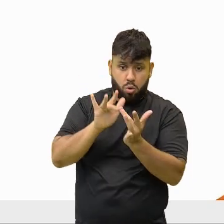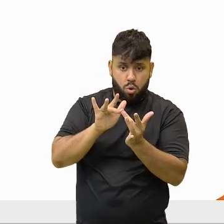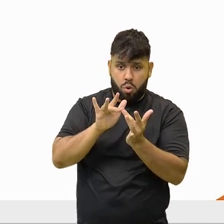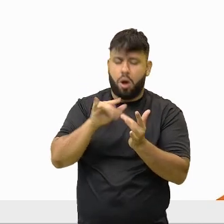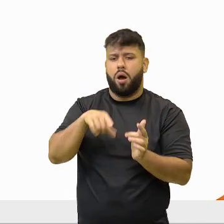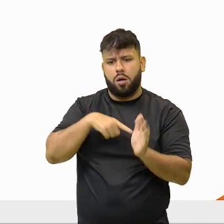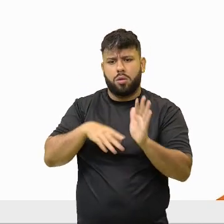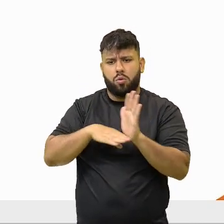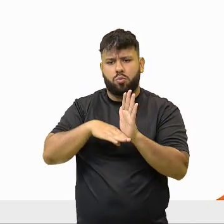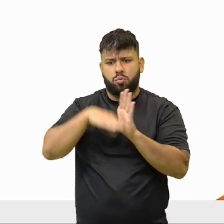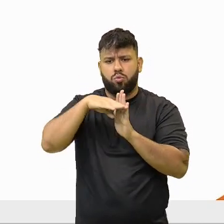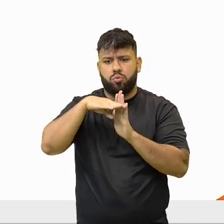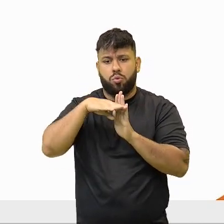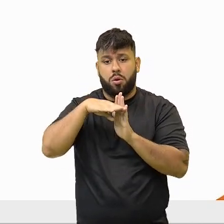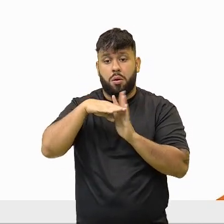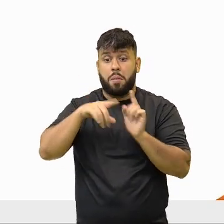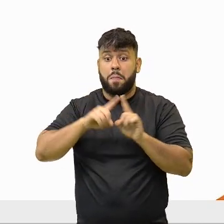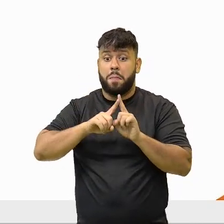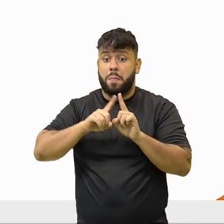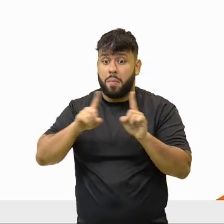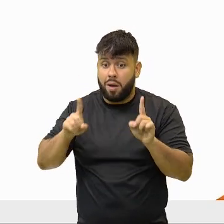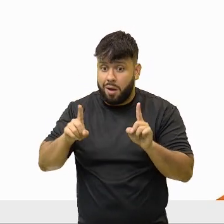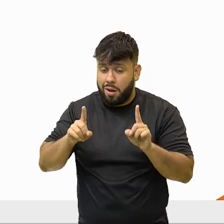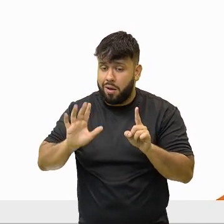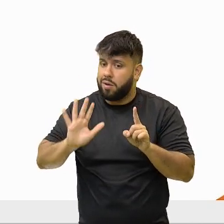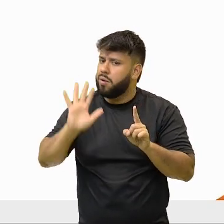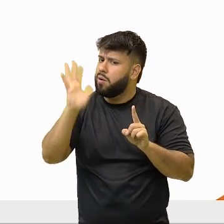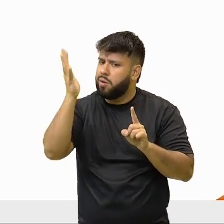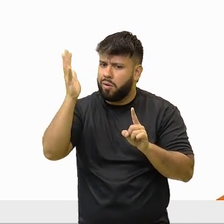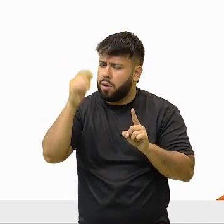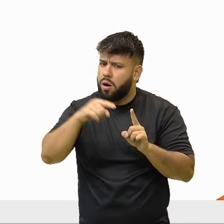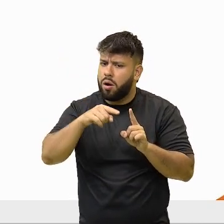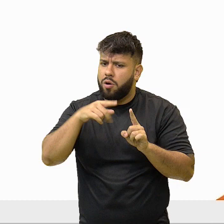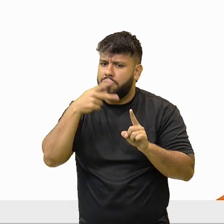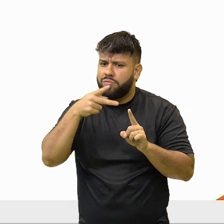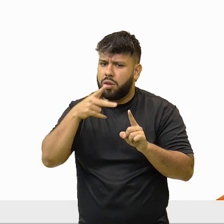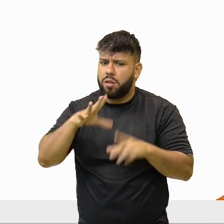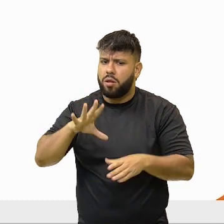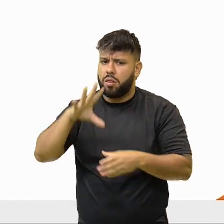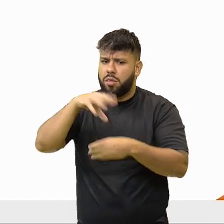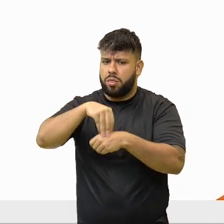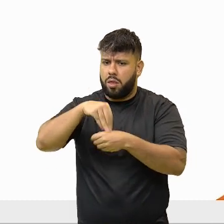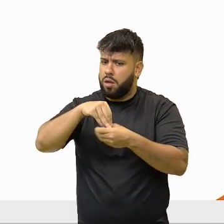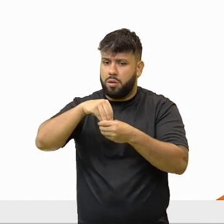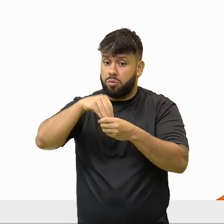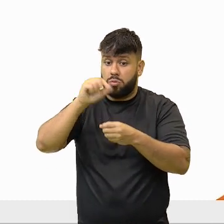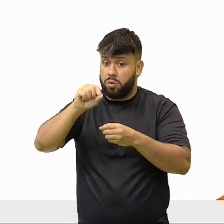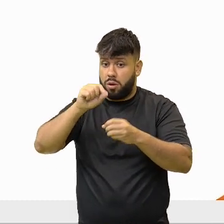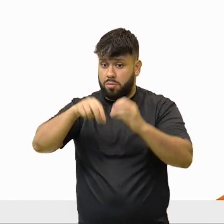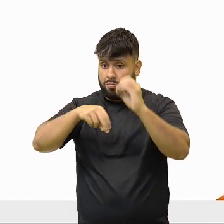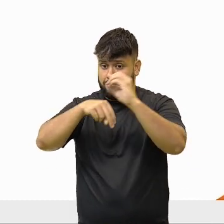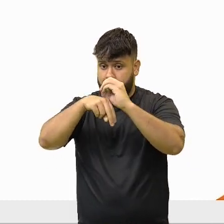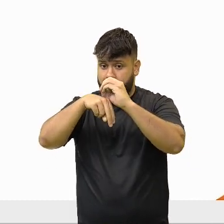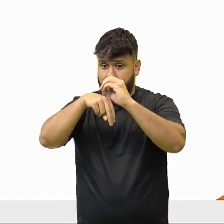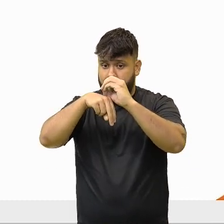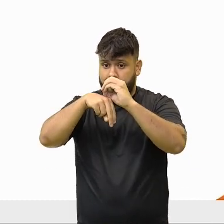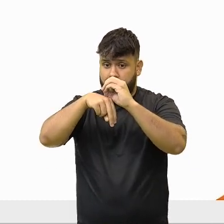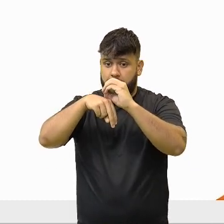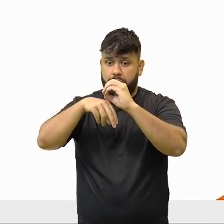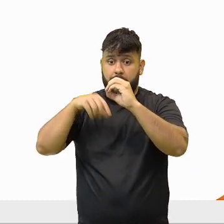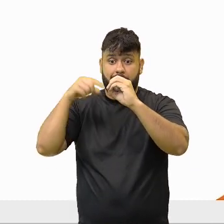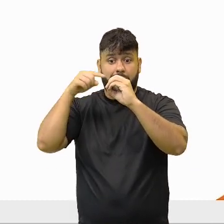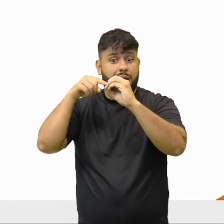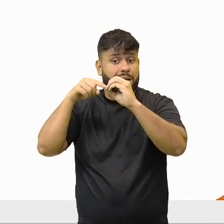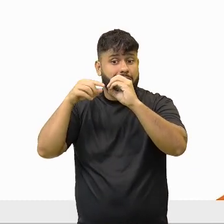carga. Só que nós estamos falando de um elemento que está dentro de uma esfera condutora. E se esse elemento está dentro de uma esfera